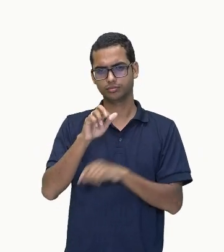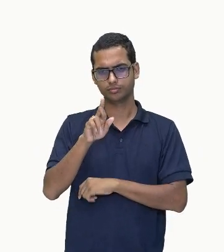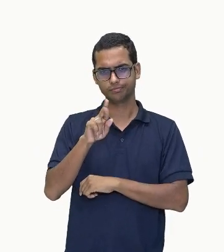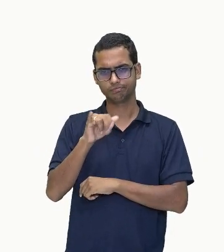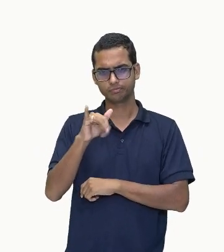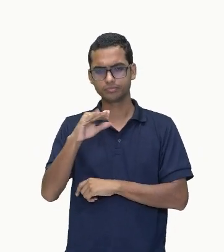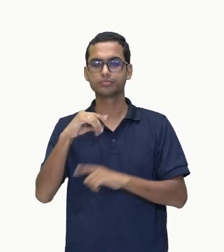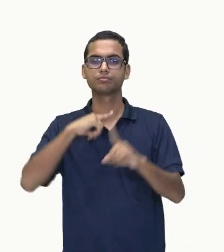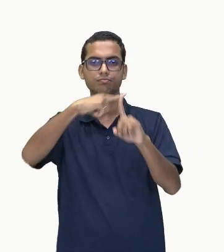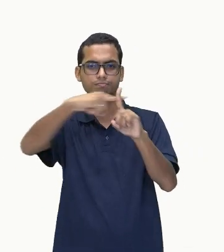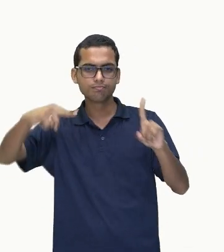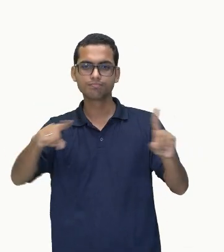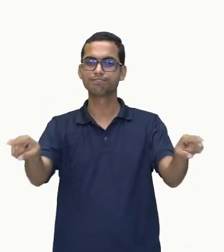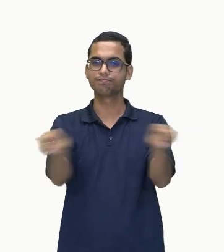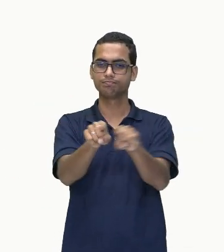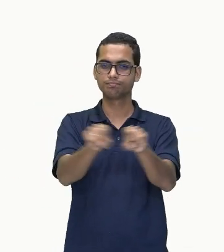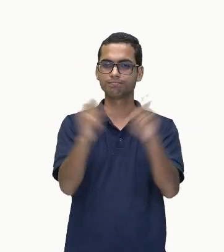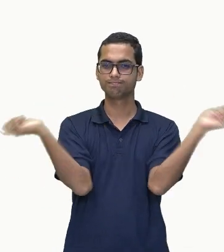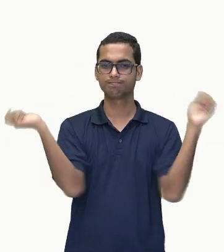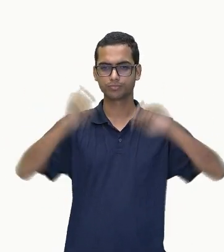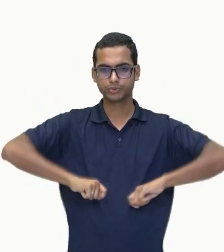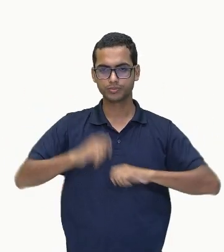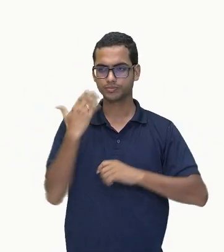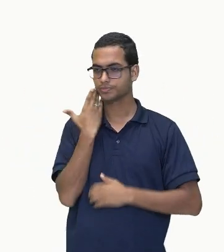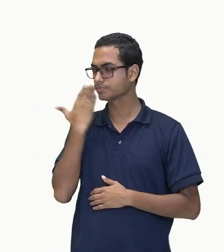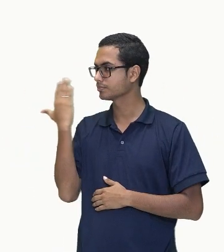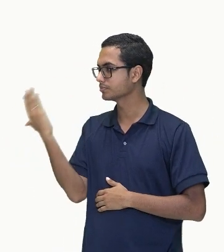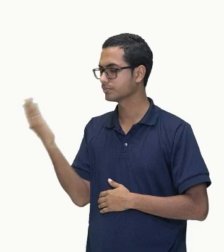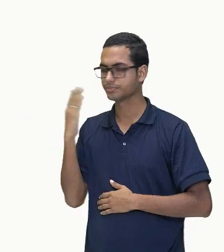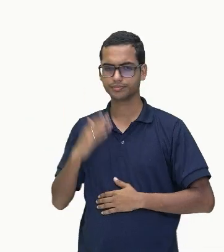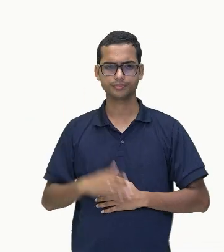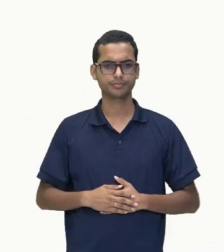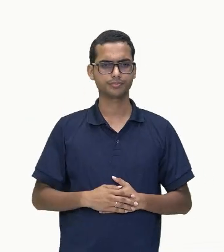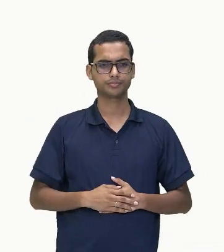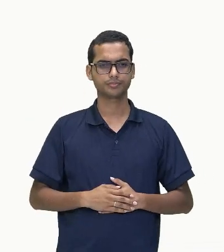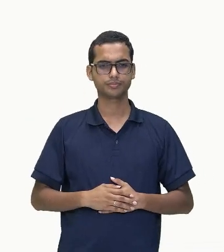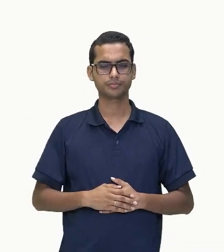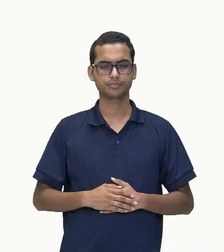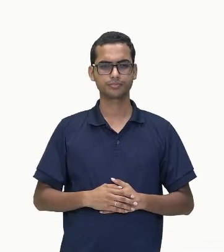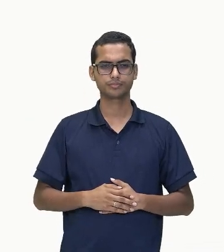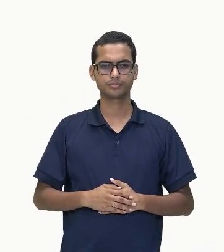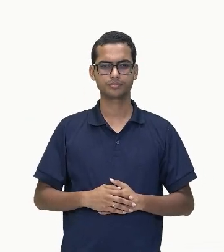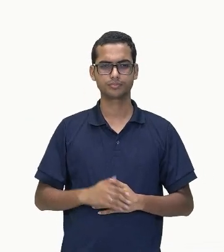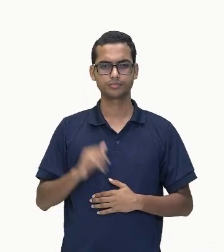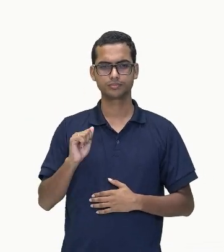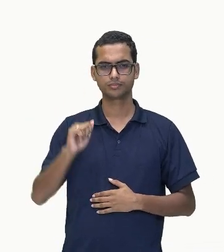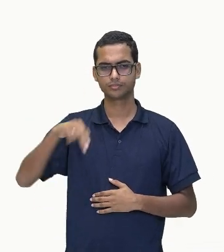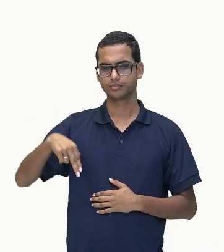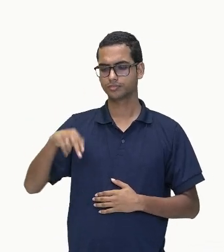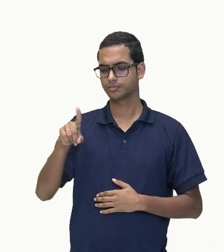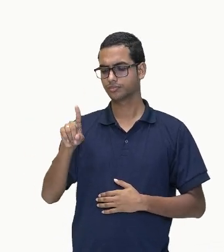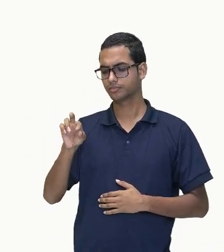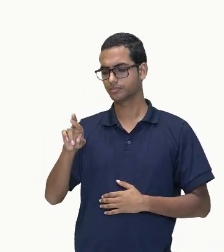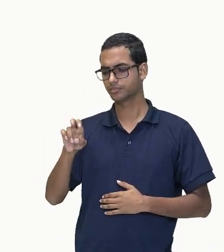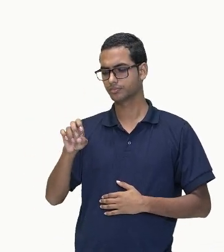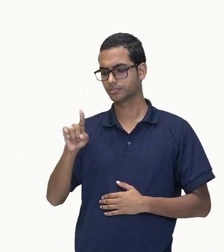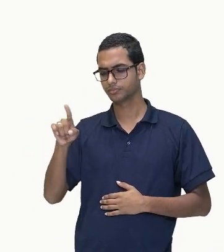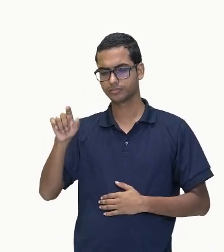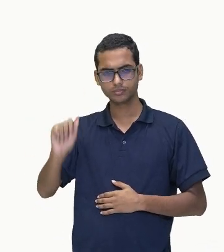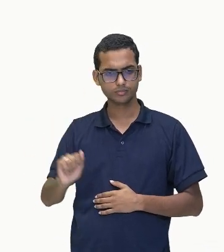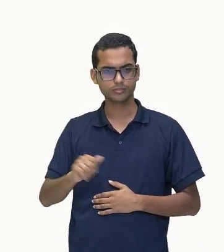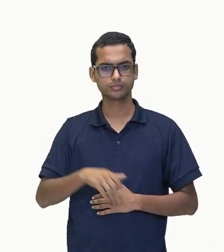tá? Então, nesse caso aqui, o raio para o percurso da Andrea